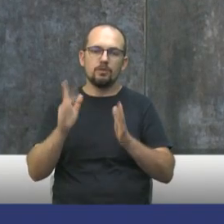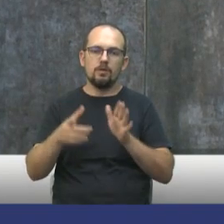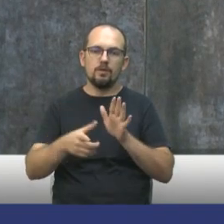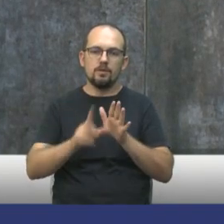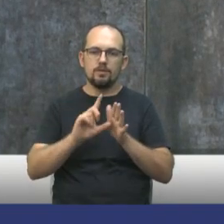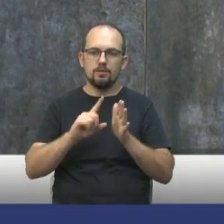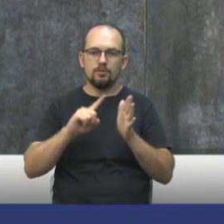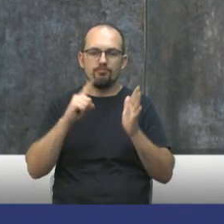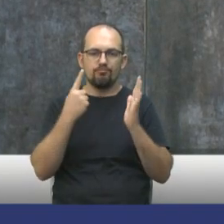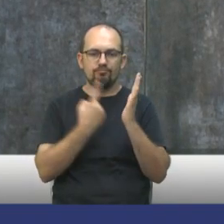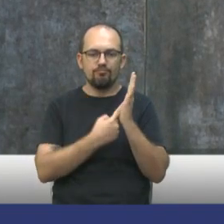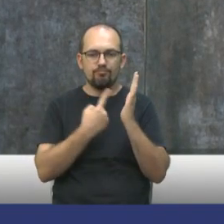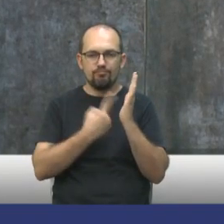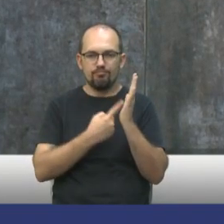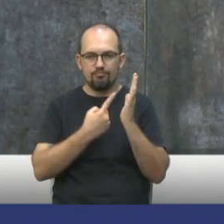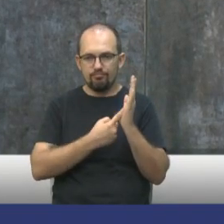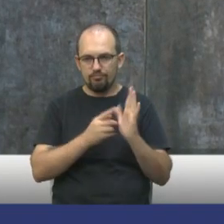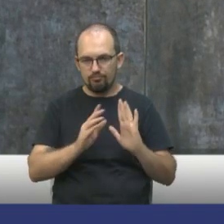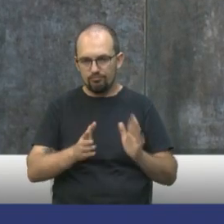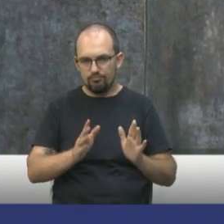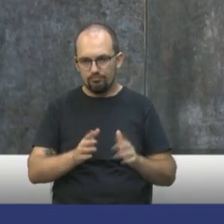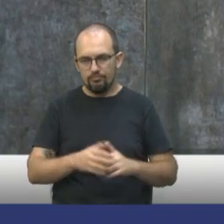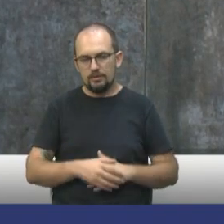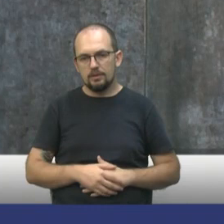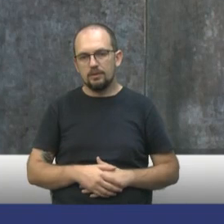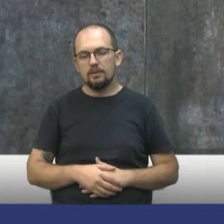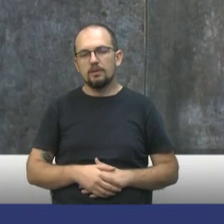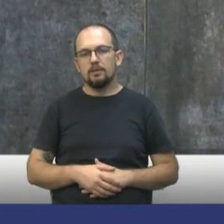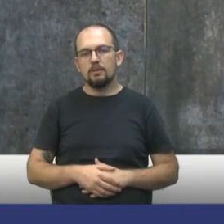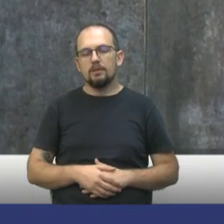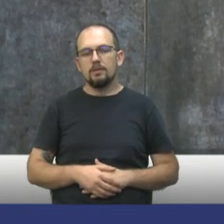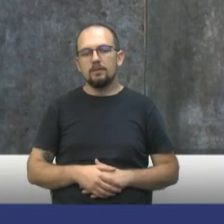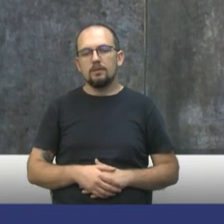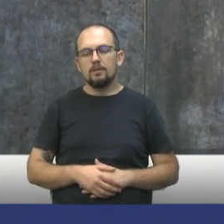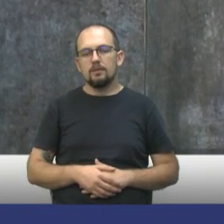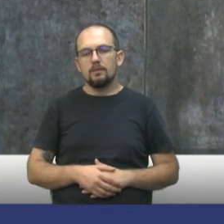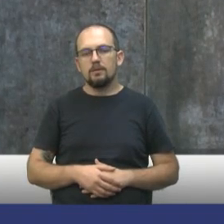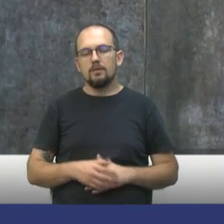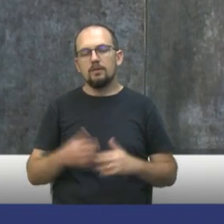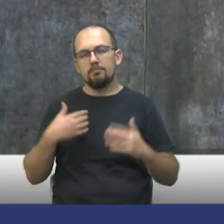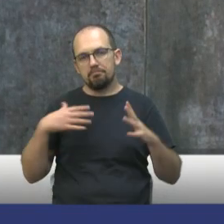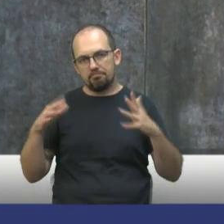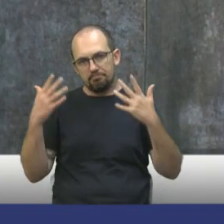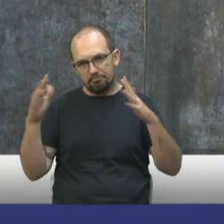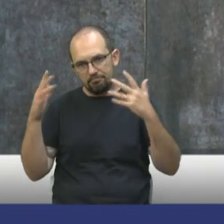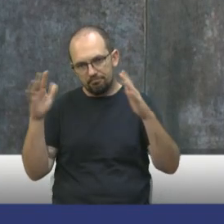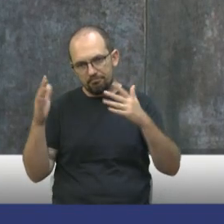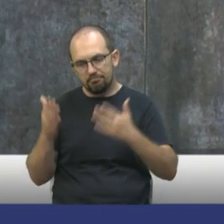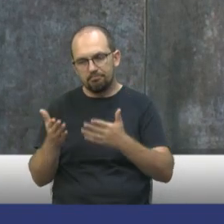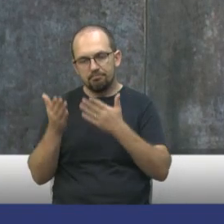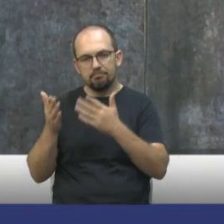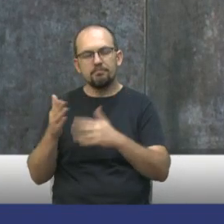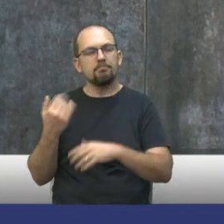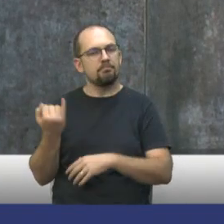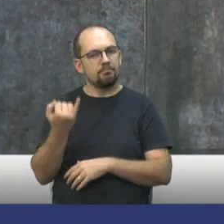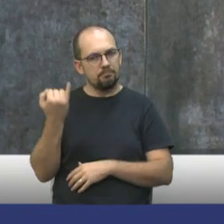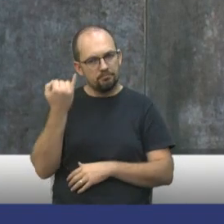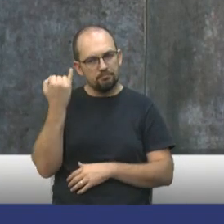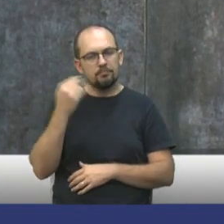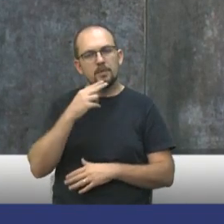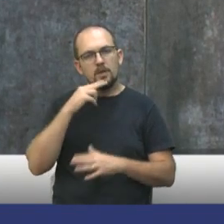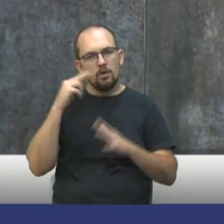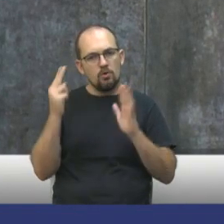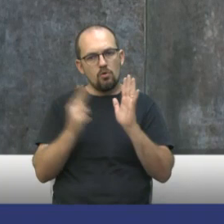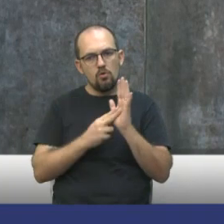outro compromisso anteriormente assumido para a mesma ocasião. Parabenizo, destacando a importância de reconhecer que